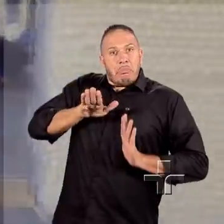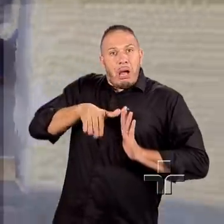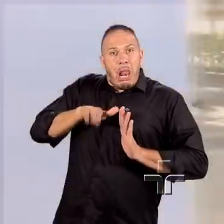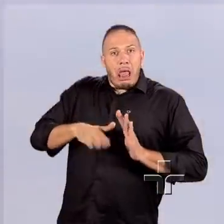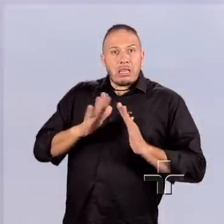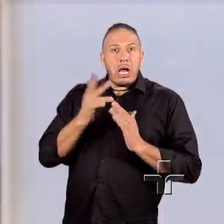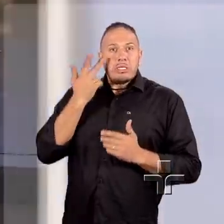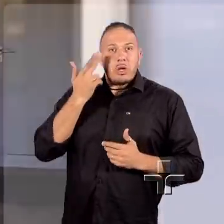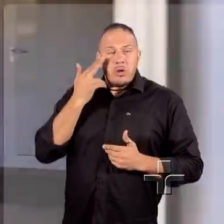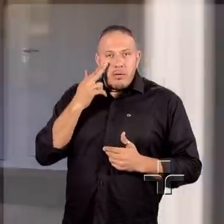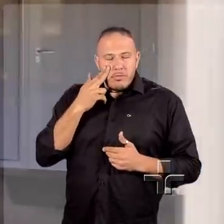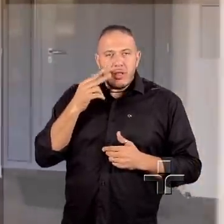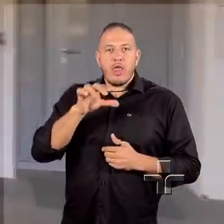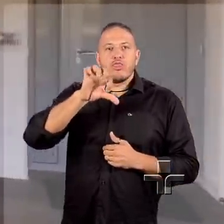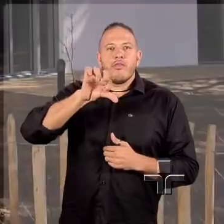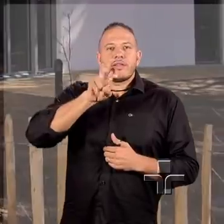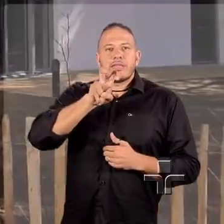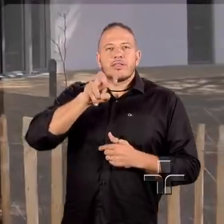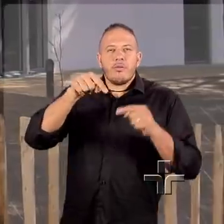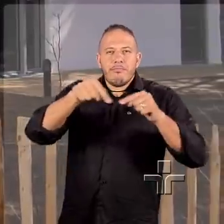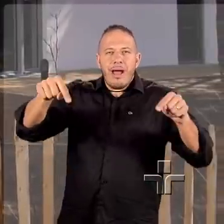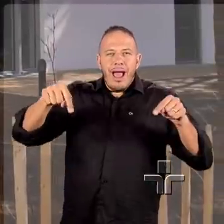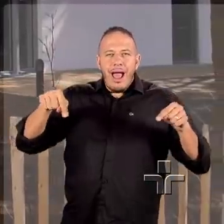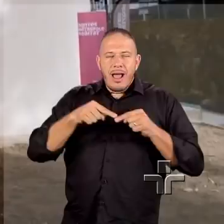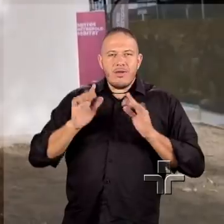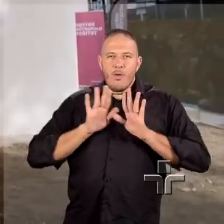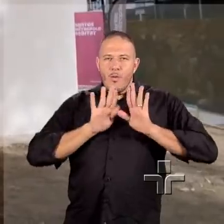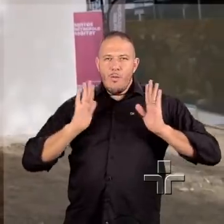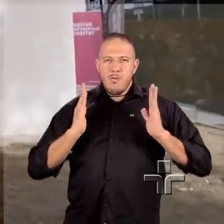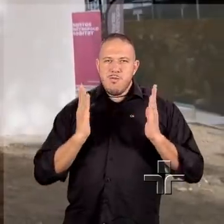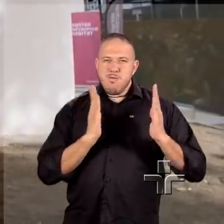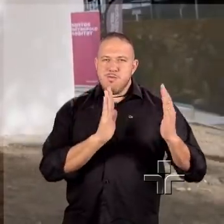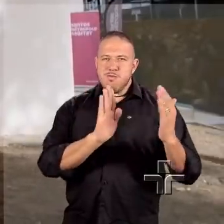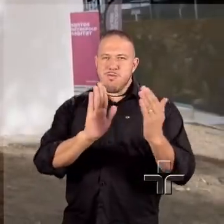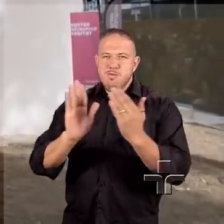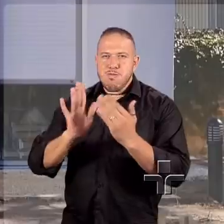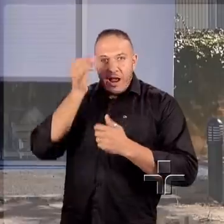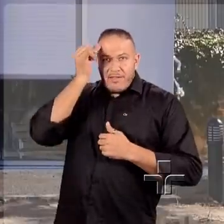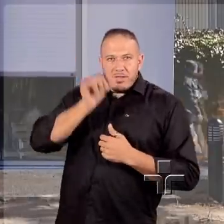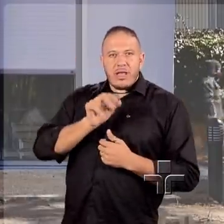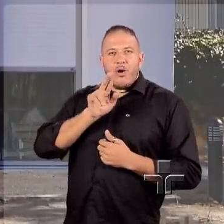o imóvel de 95 metros quadrados tem paredes curvas para reduzir a umidade.